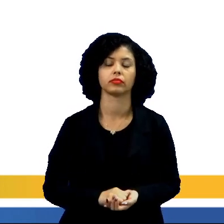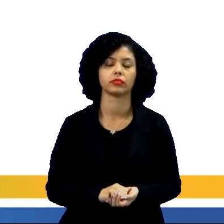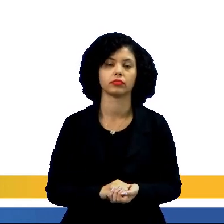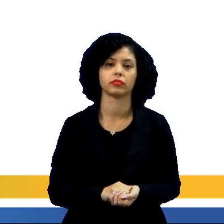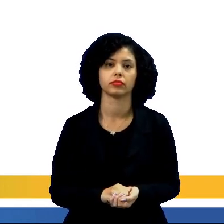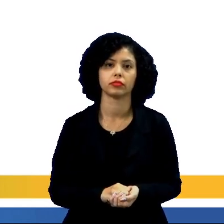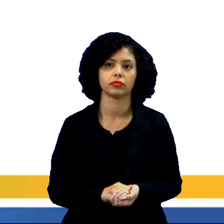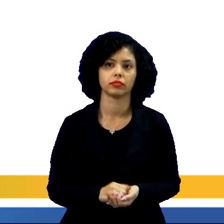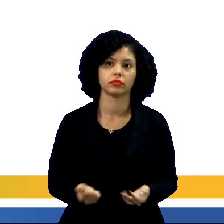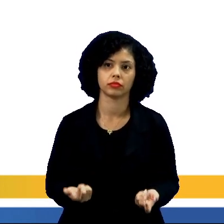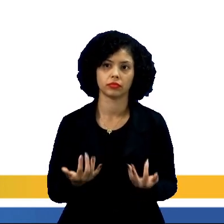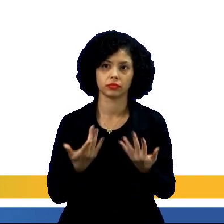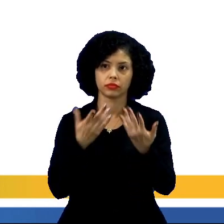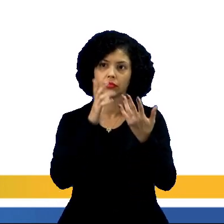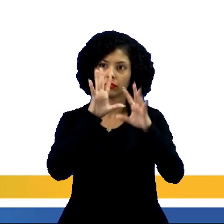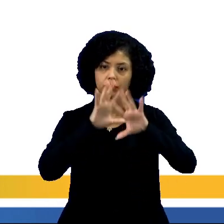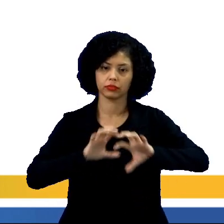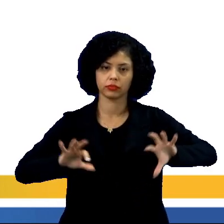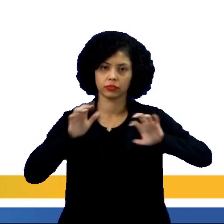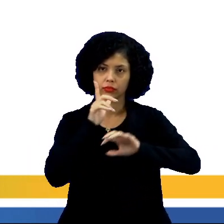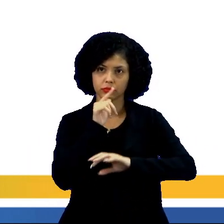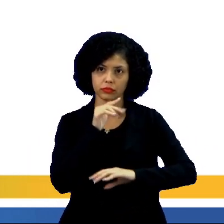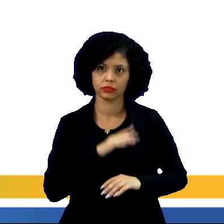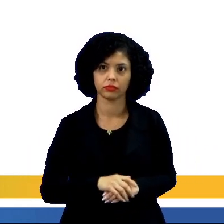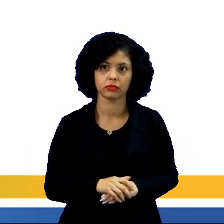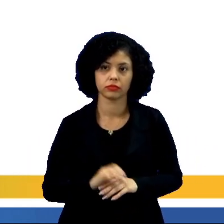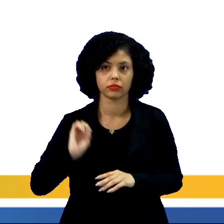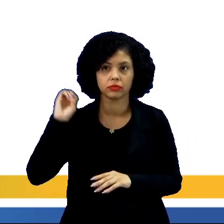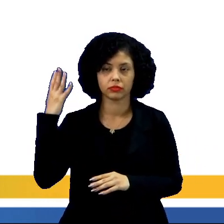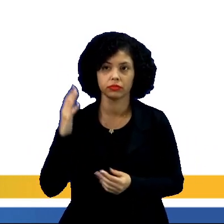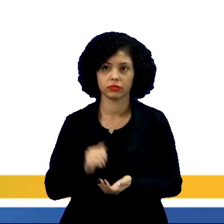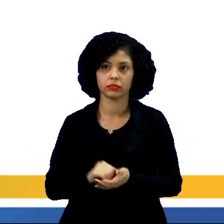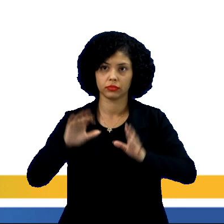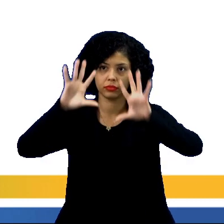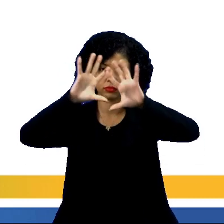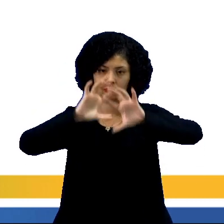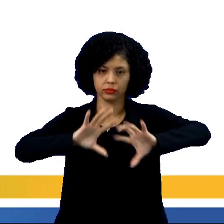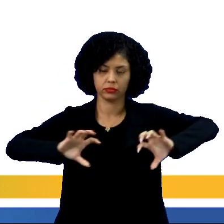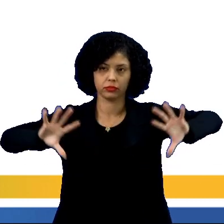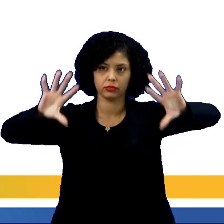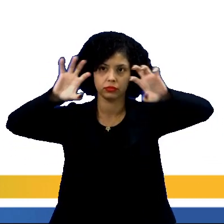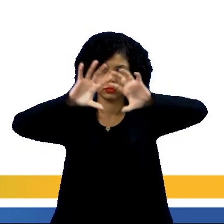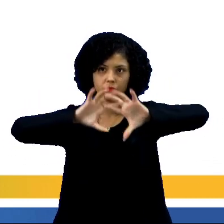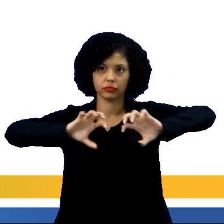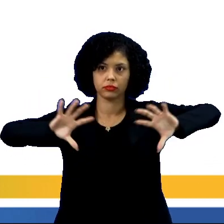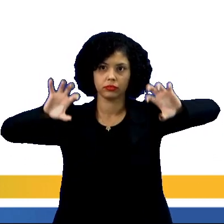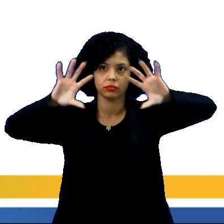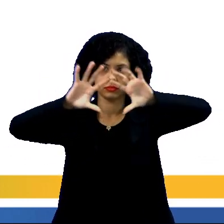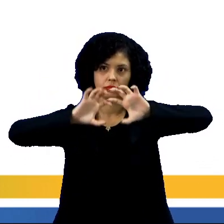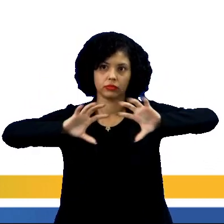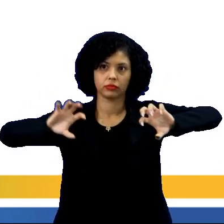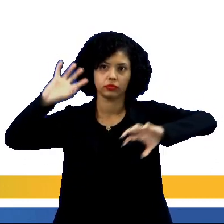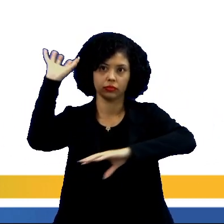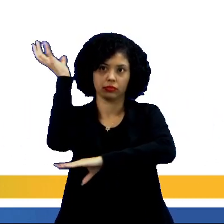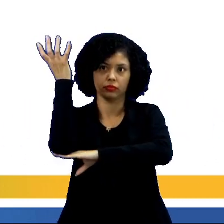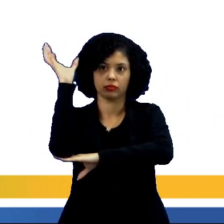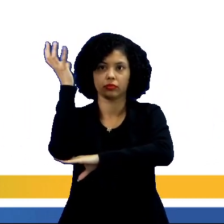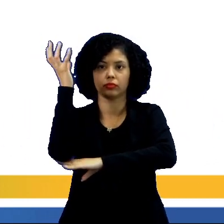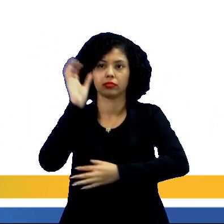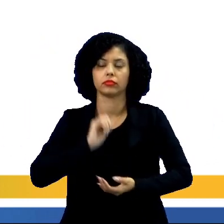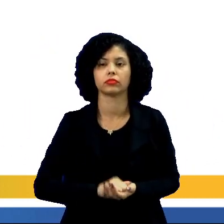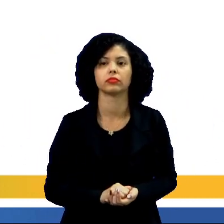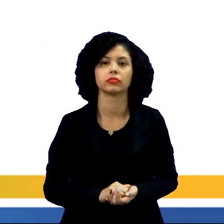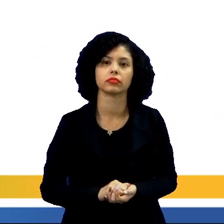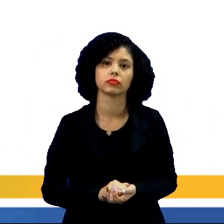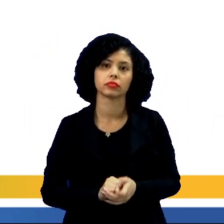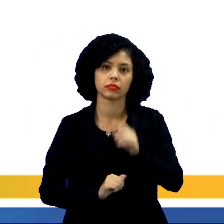água. Ela vai evaporar dos oceanos, vai acontecer a evapotranspiração ali no topo das árvores, né, das